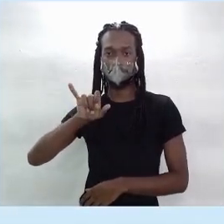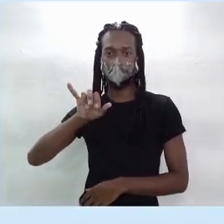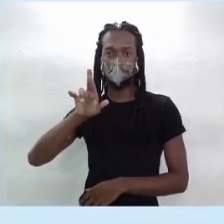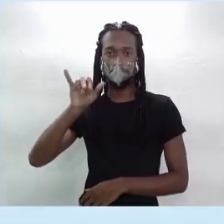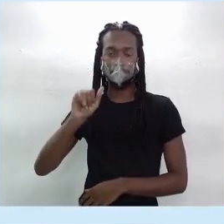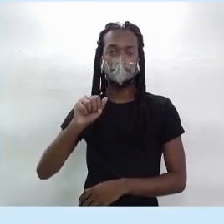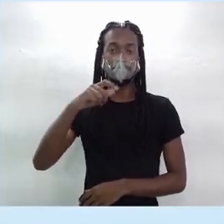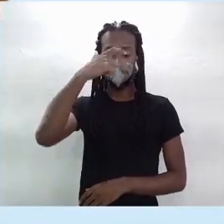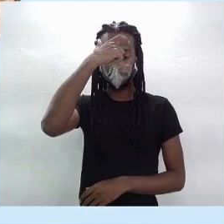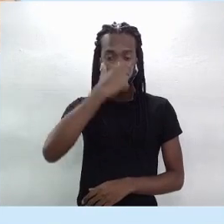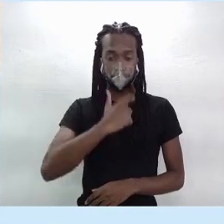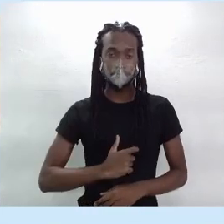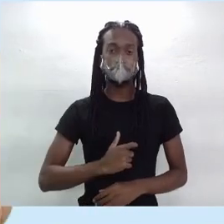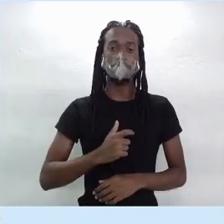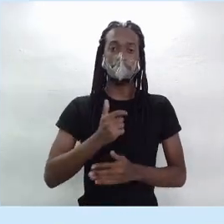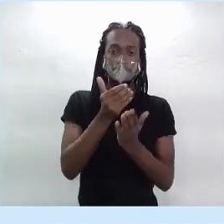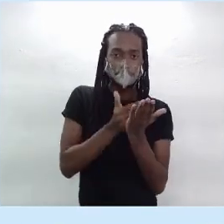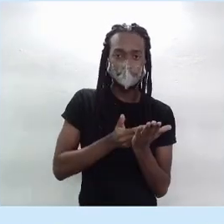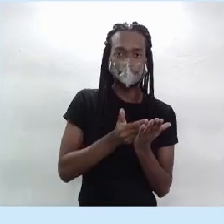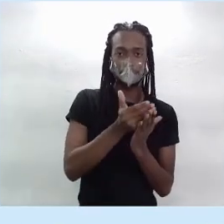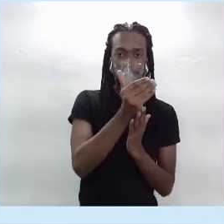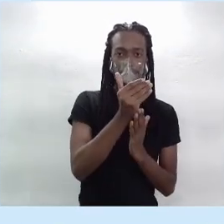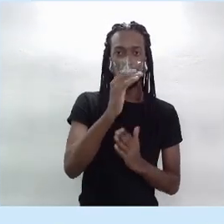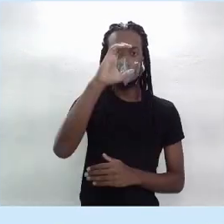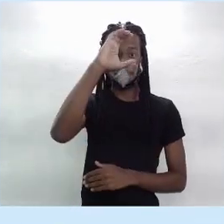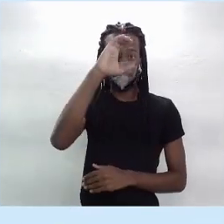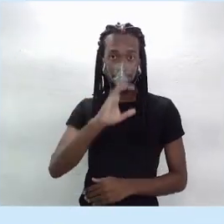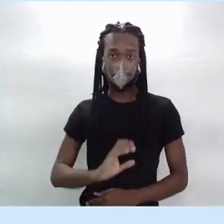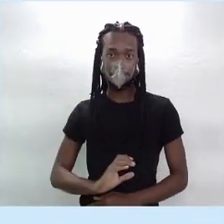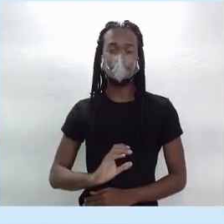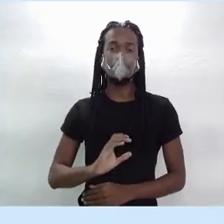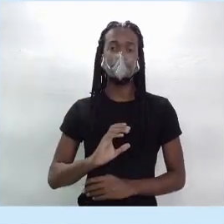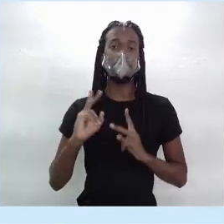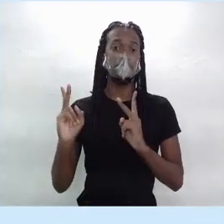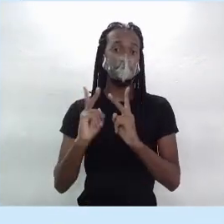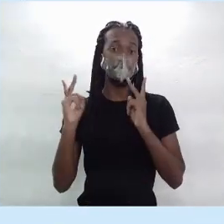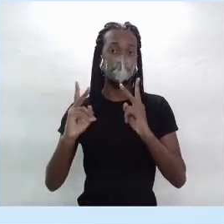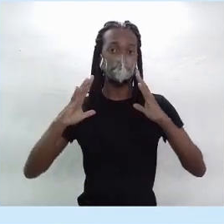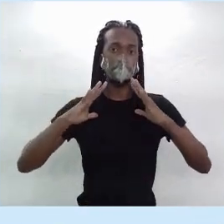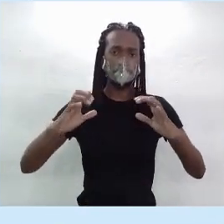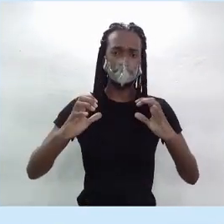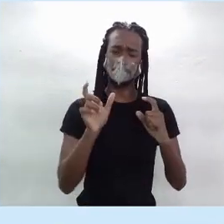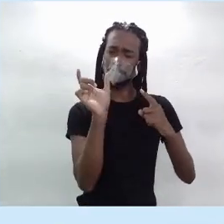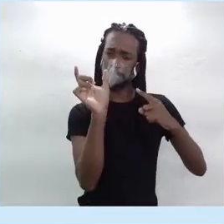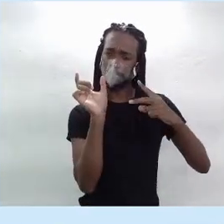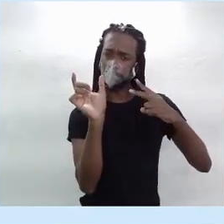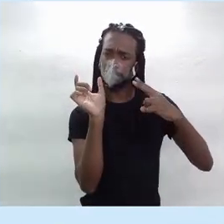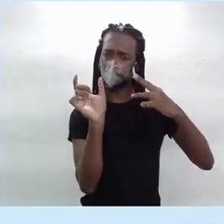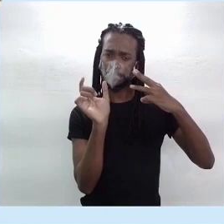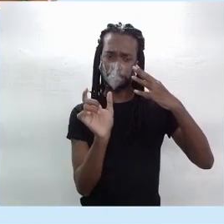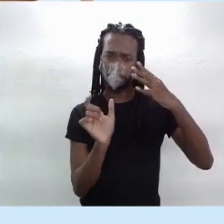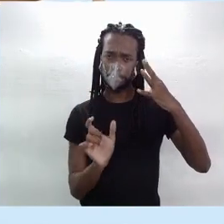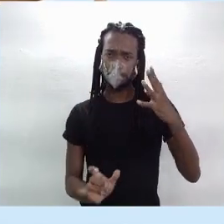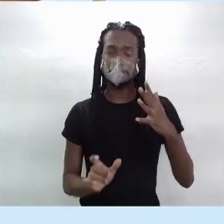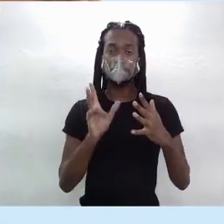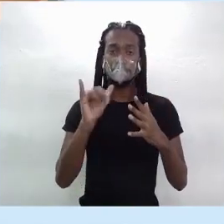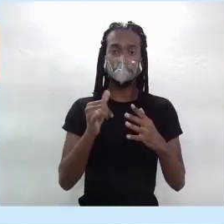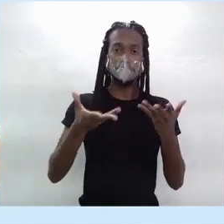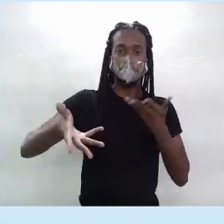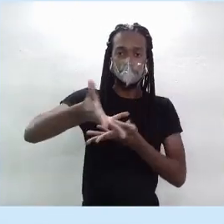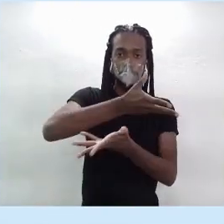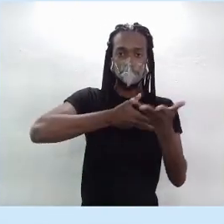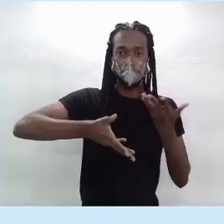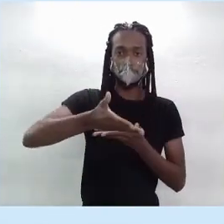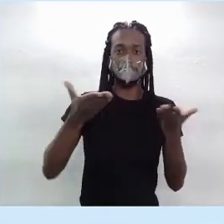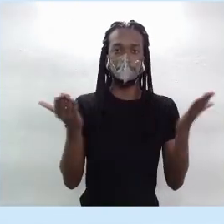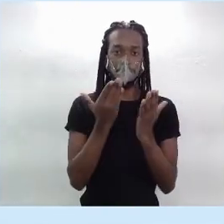cidadãos, Constituição brasileira, valores éticos, são palavras que vão permear o